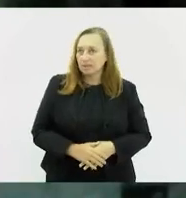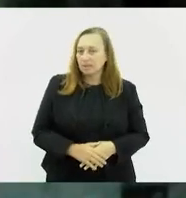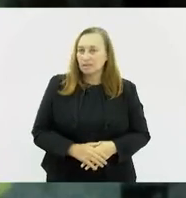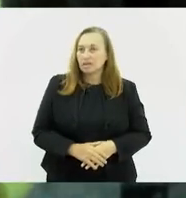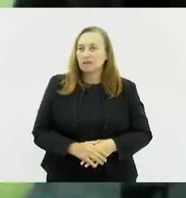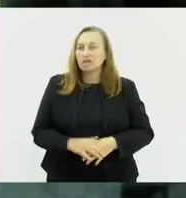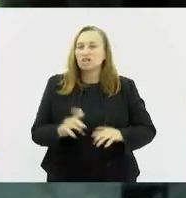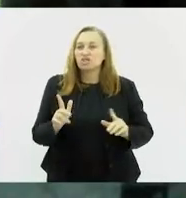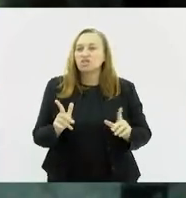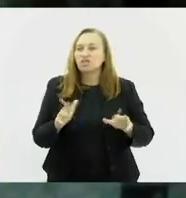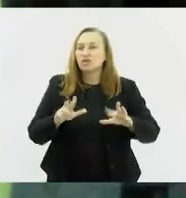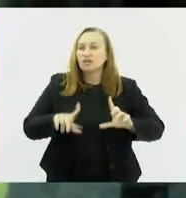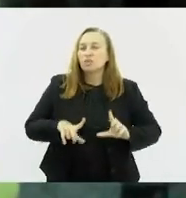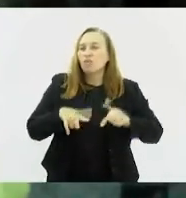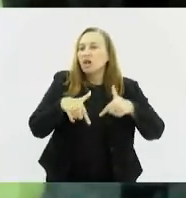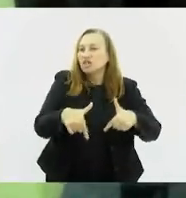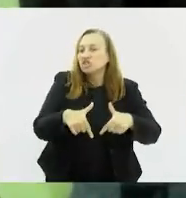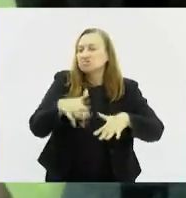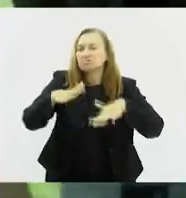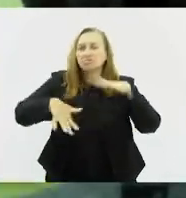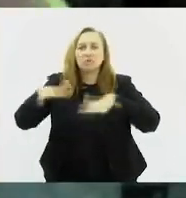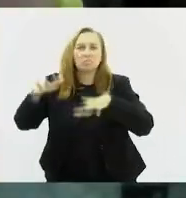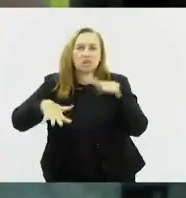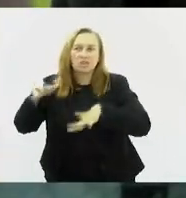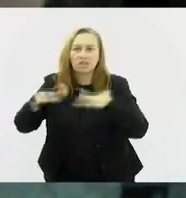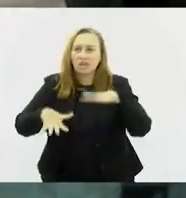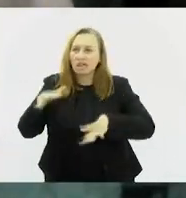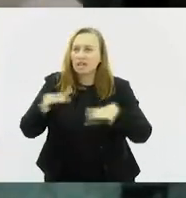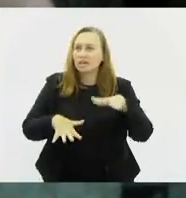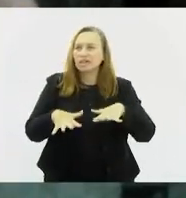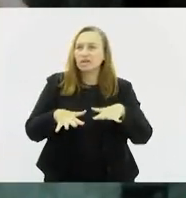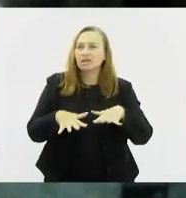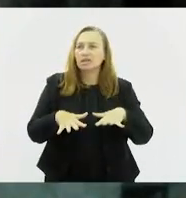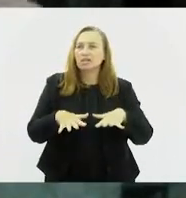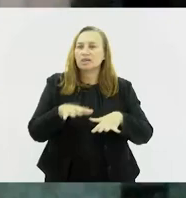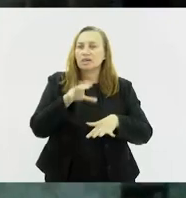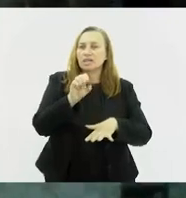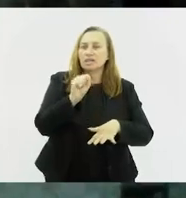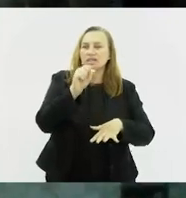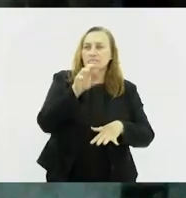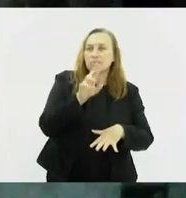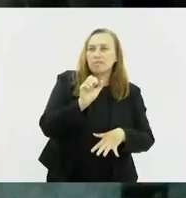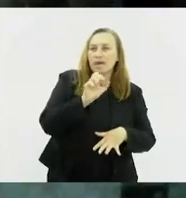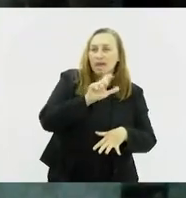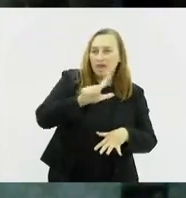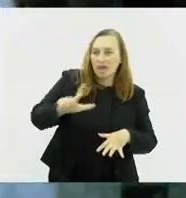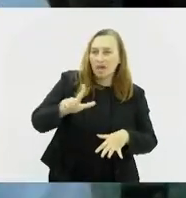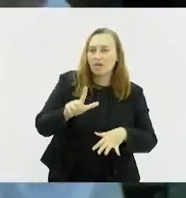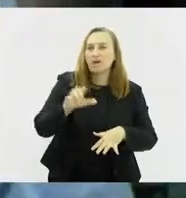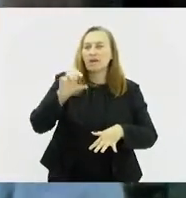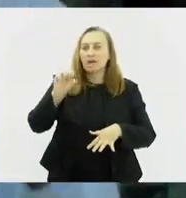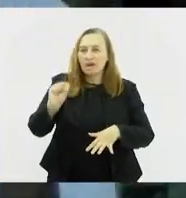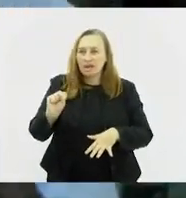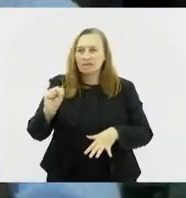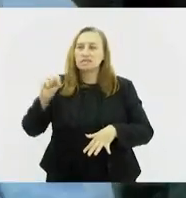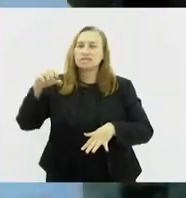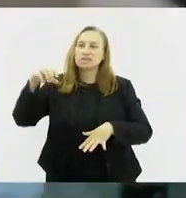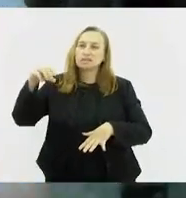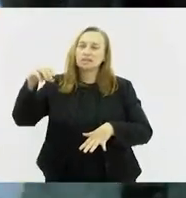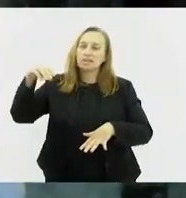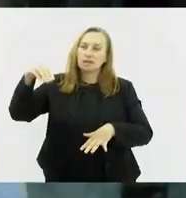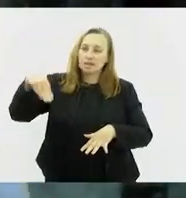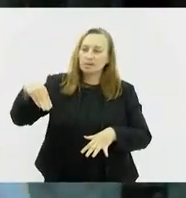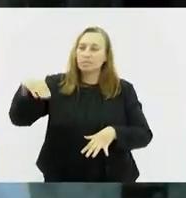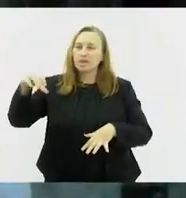ação que a gente esteja fazendo naquele instante, como a ISMEL, a ISMAS, a SMS, a Coordenadoria